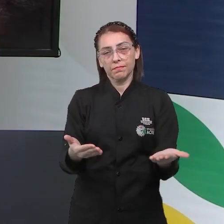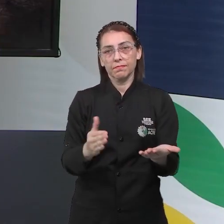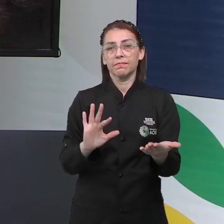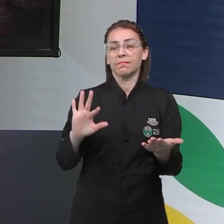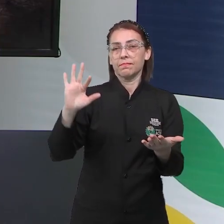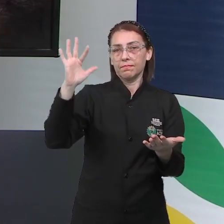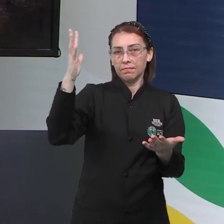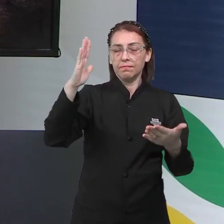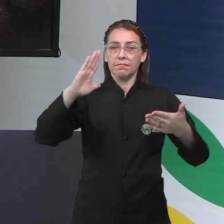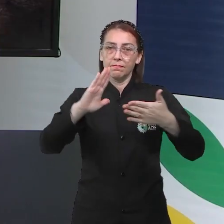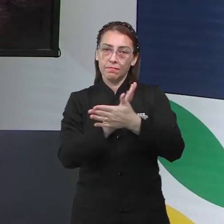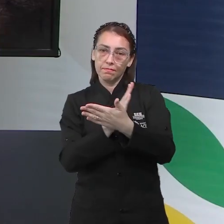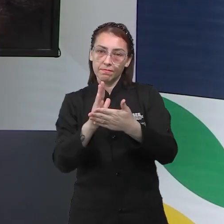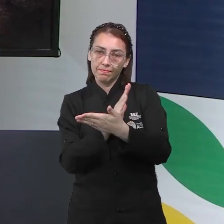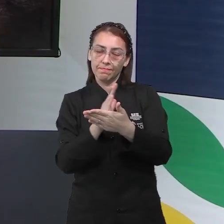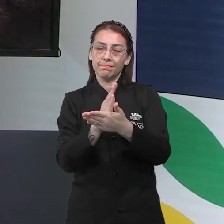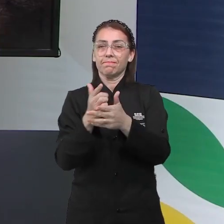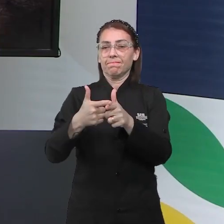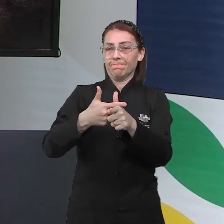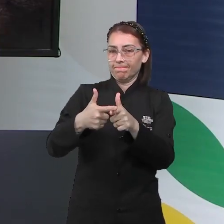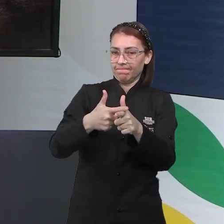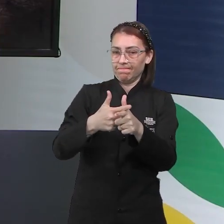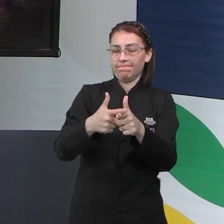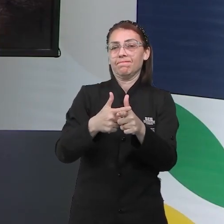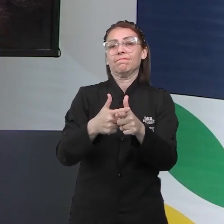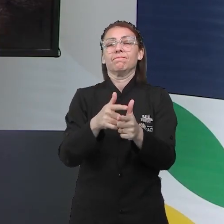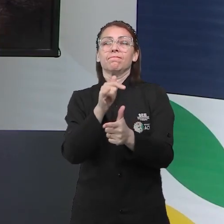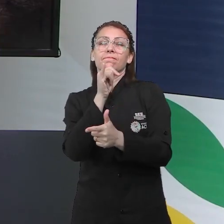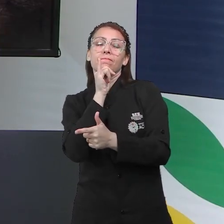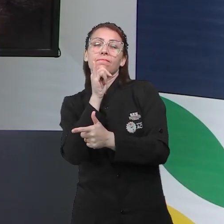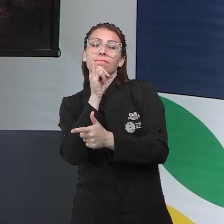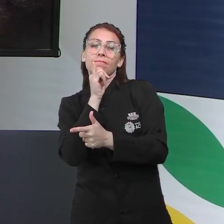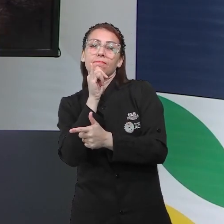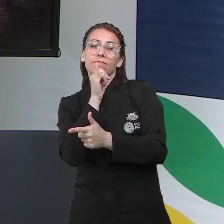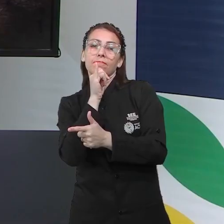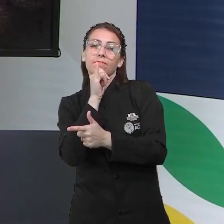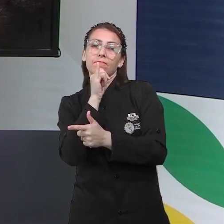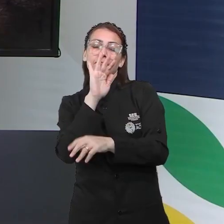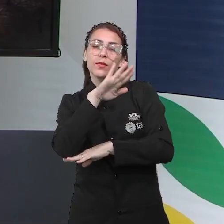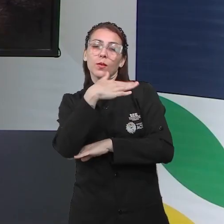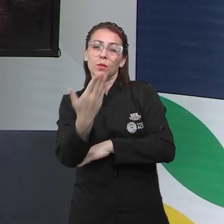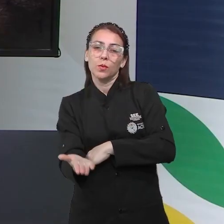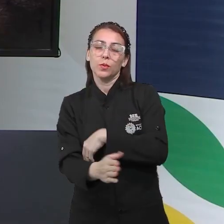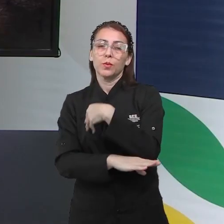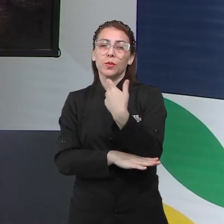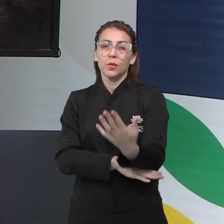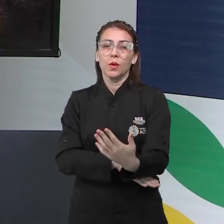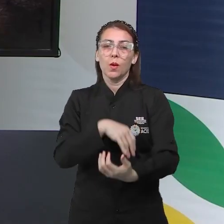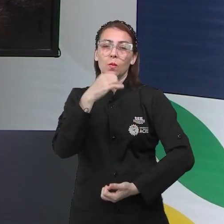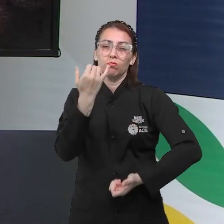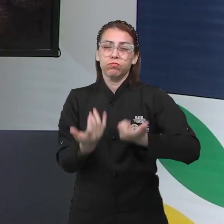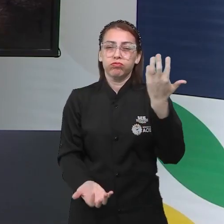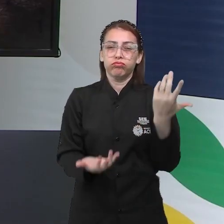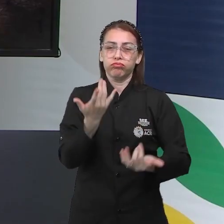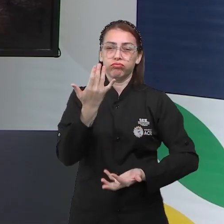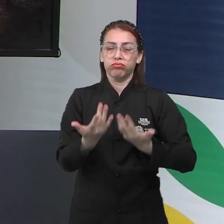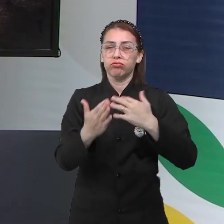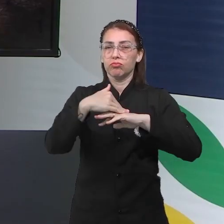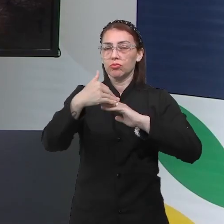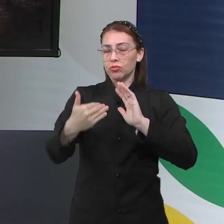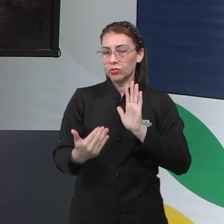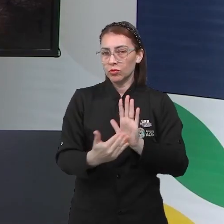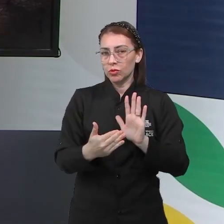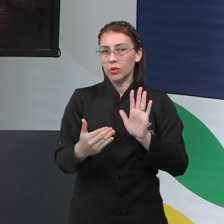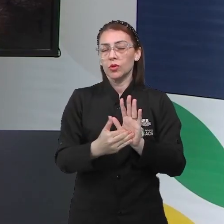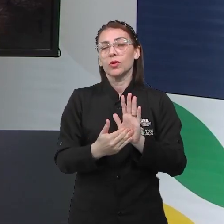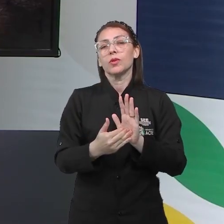acontecer, né? Algumas coisas continuam a acontecer aí, como, por exemplo, os desmatamentos, as queimadas, tudo isso para